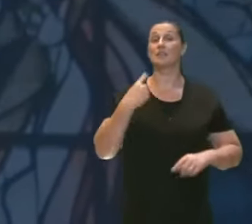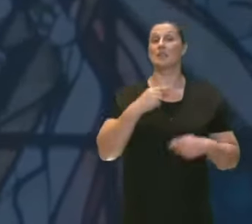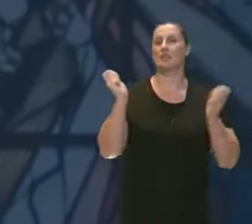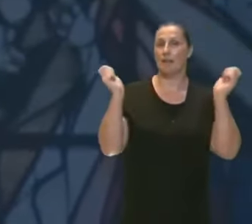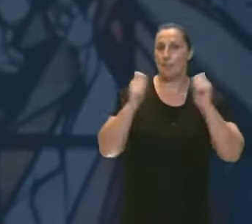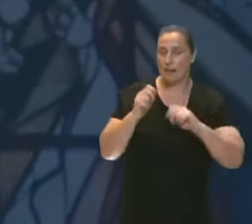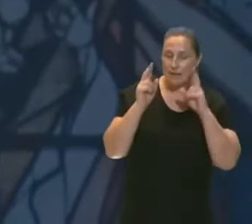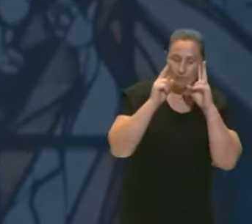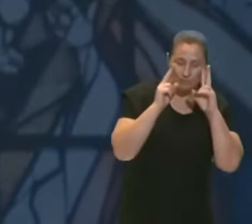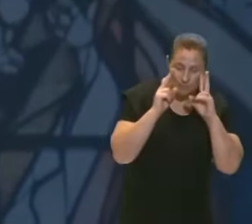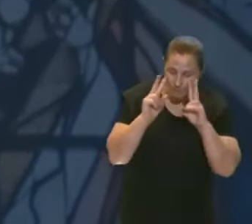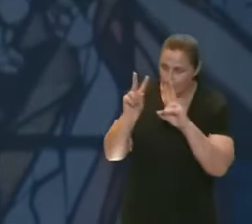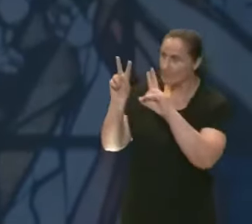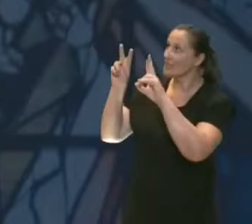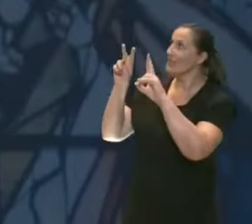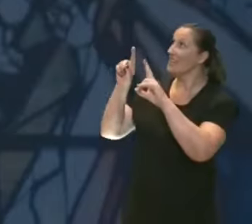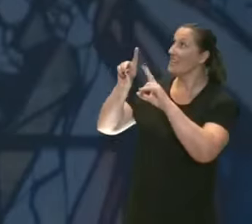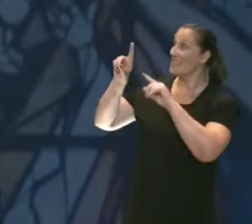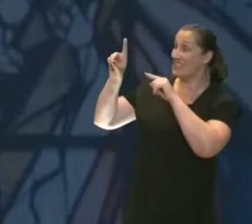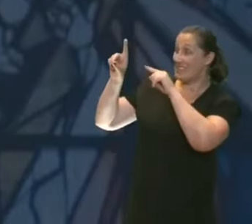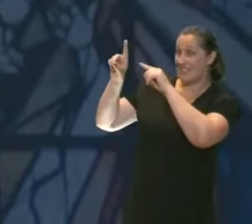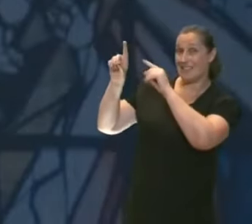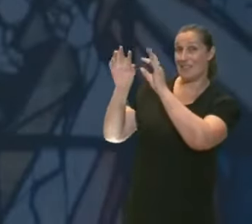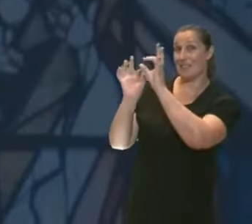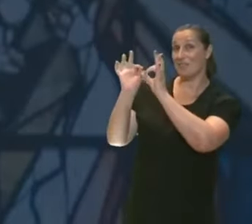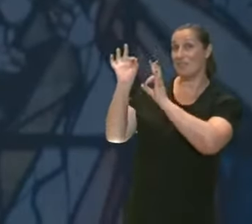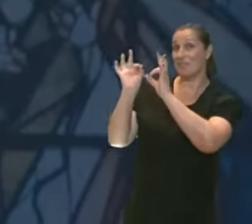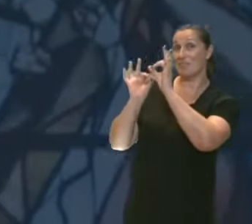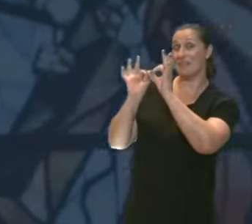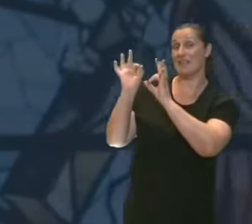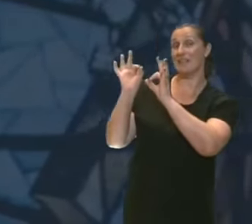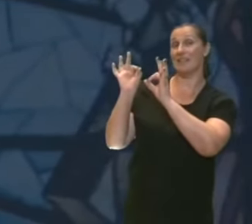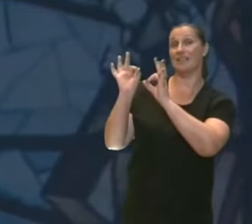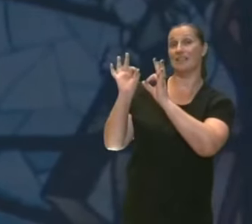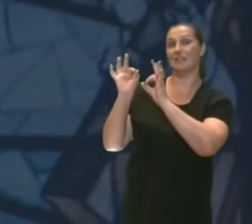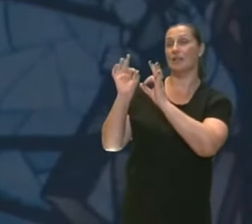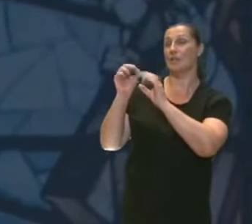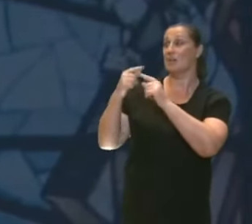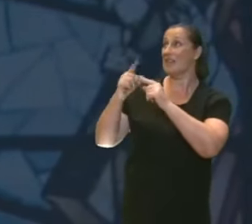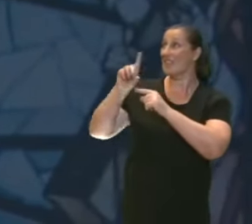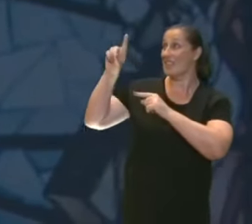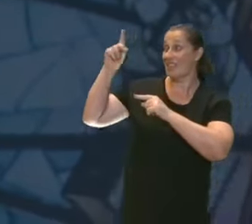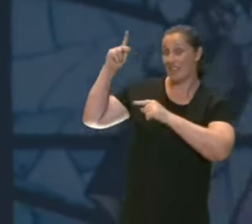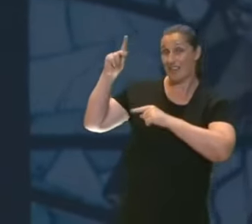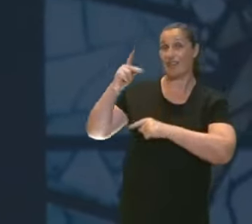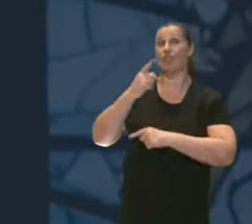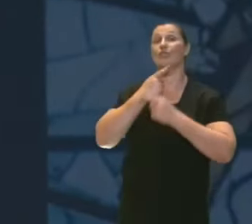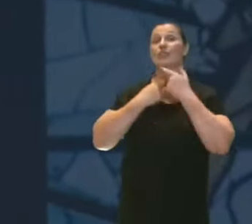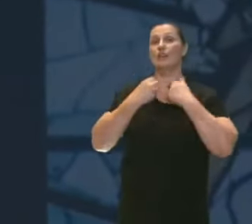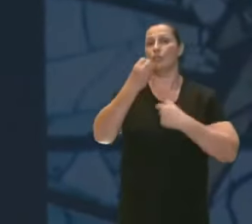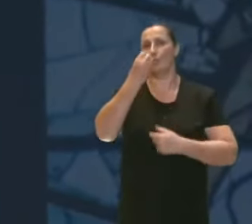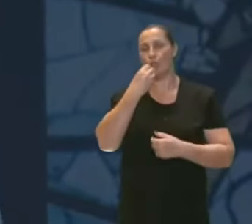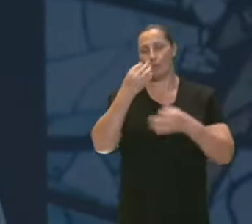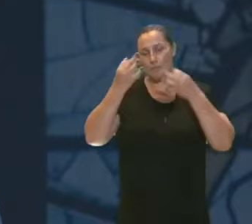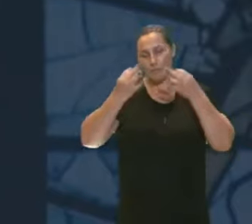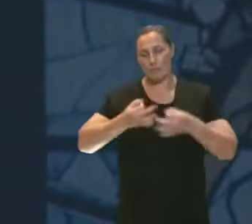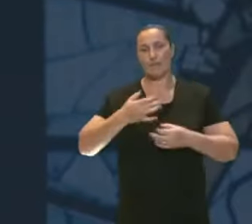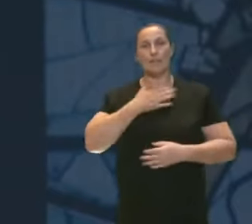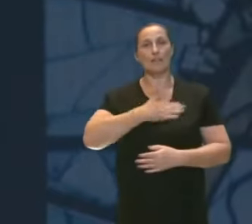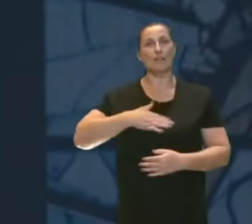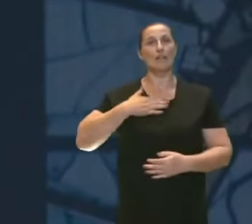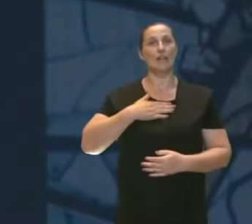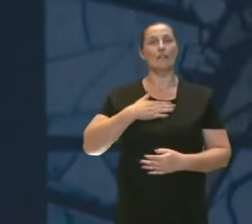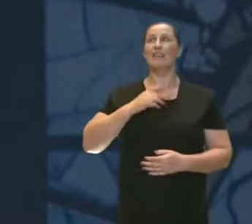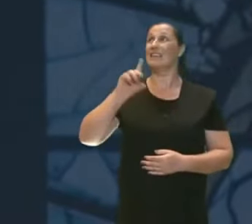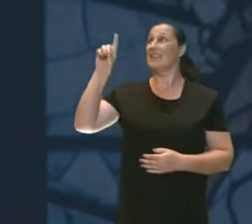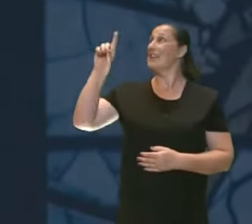Deus, para o bom plano perfeito, a vontade dele é boa, perfeita, agradável. Ele conhece desde a eternidade os planos que ele tem